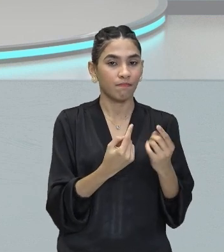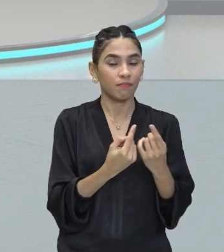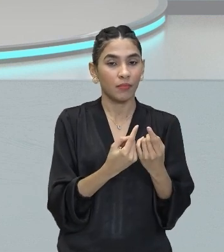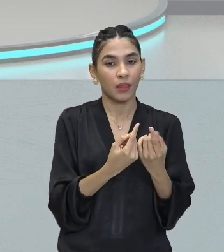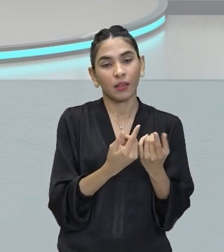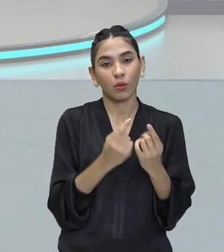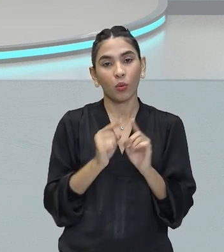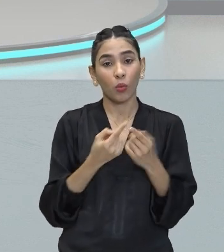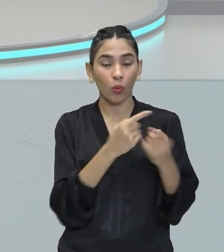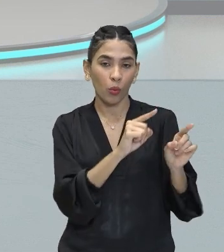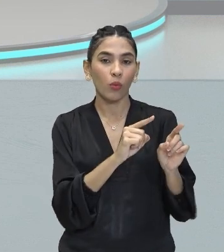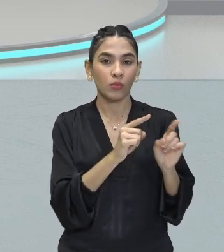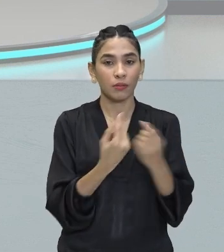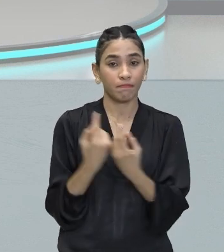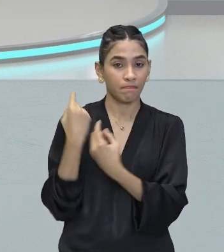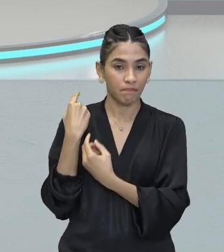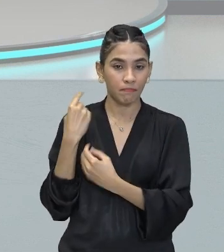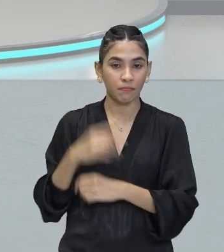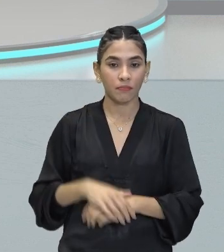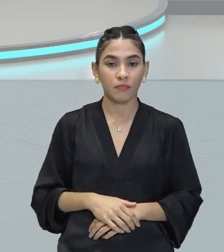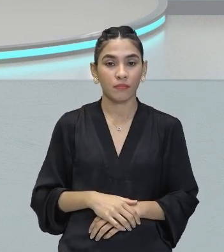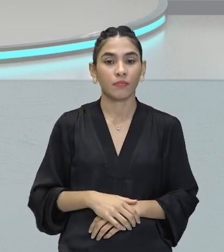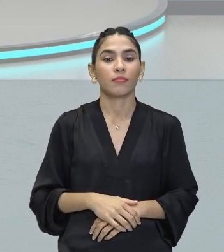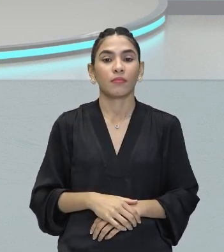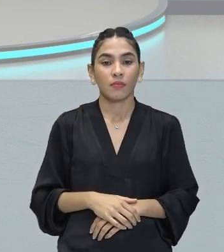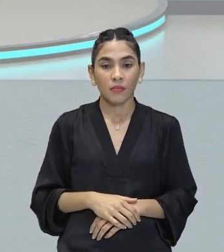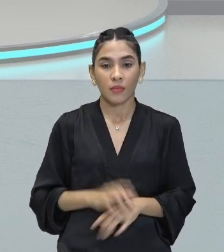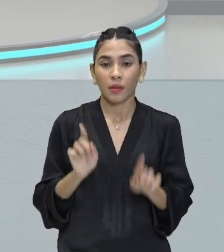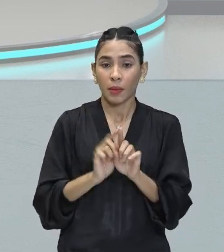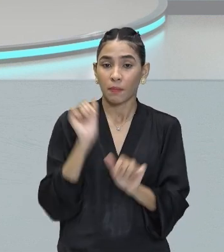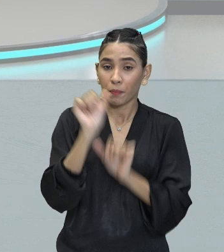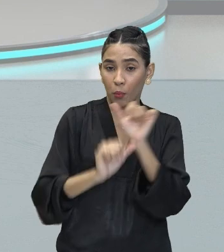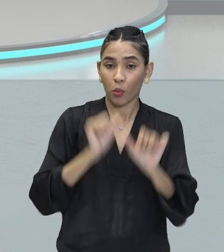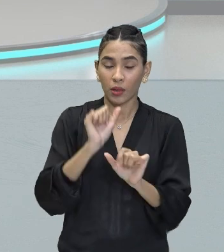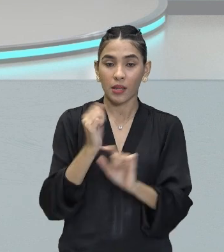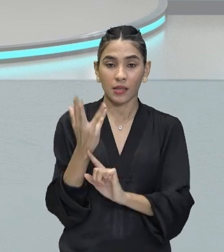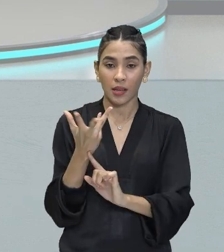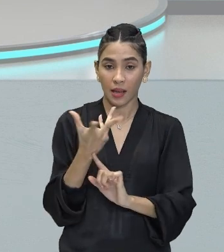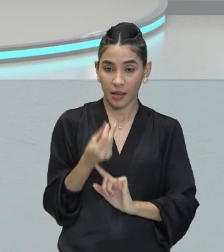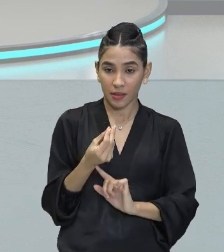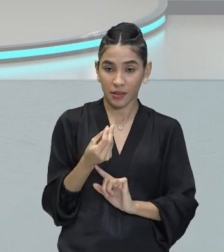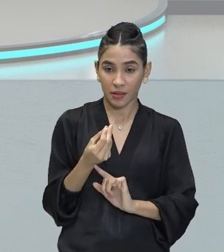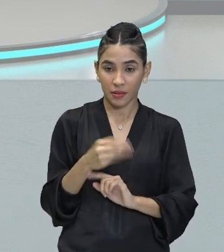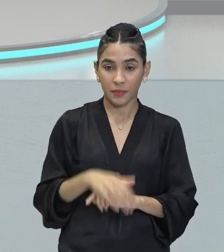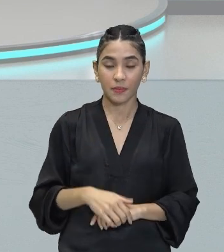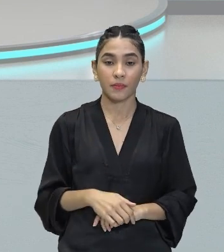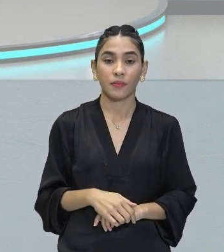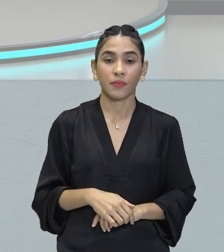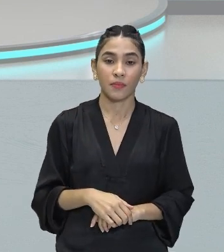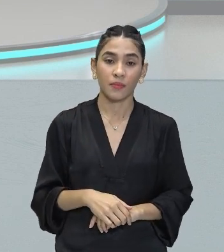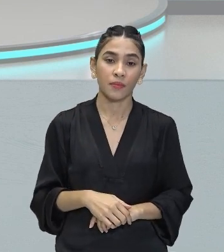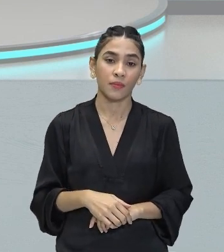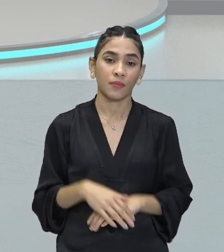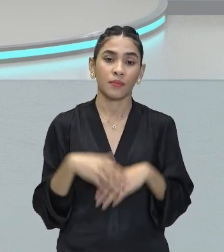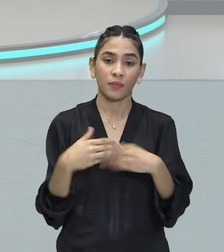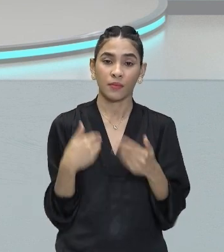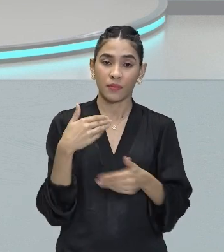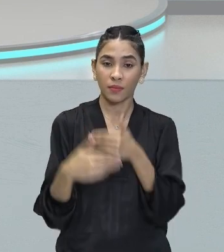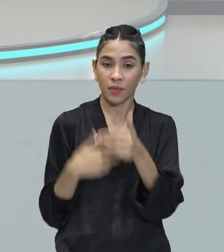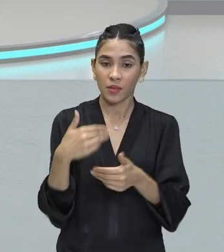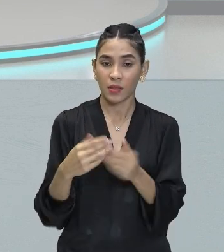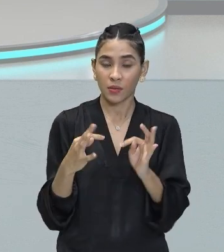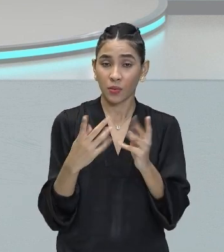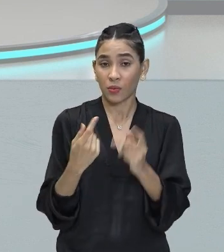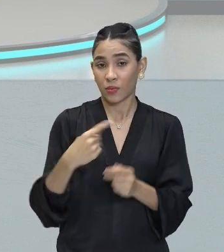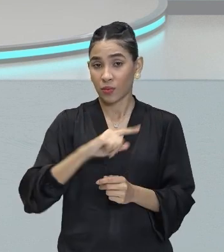anteriormente. E aí, seguindo adiante, renovações artísticas, né, renovação desse processo. Tudo isso que a